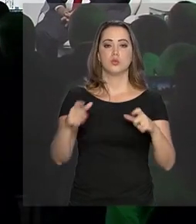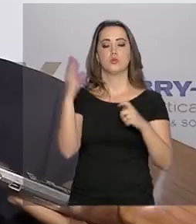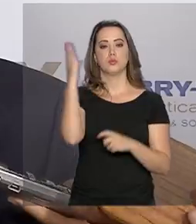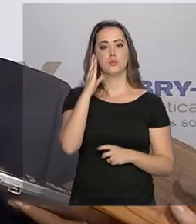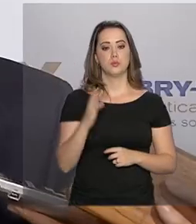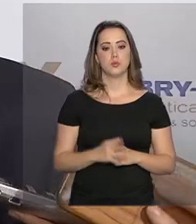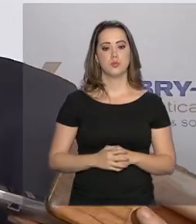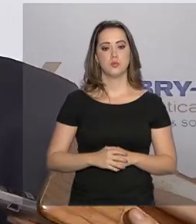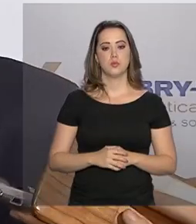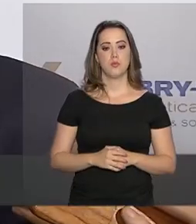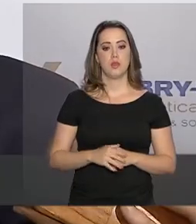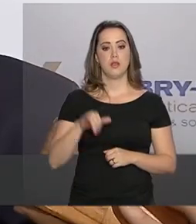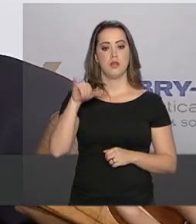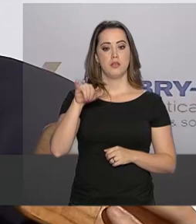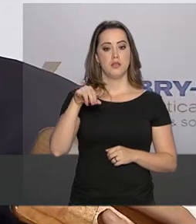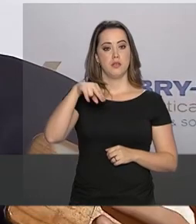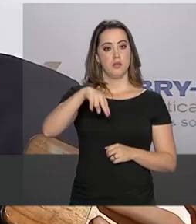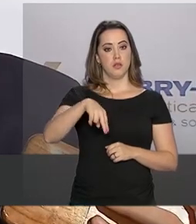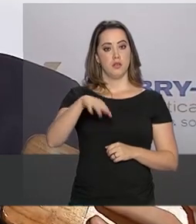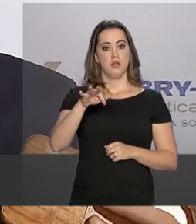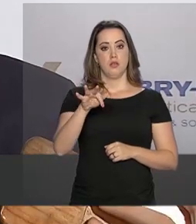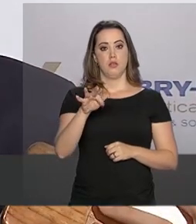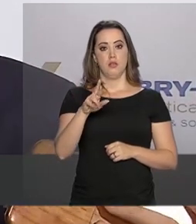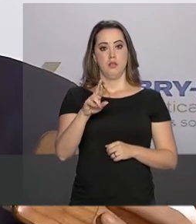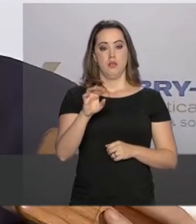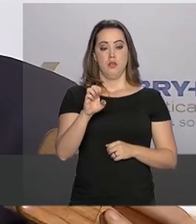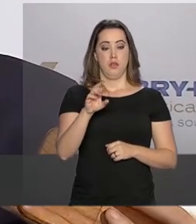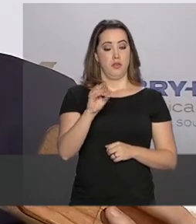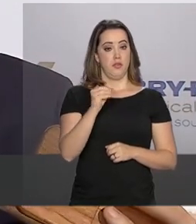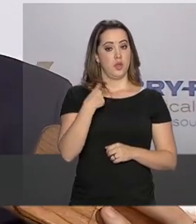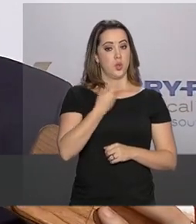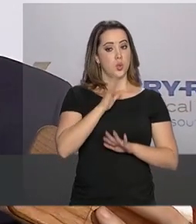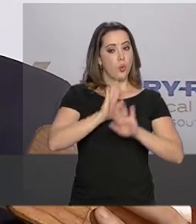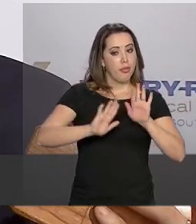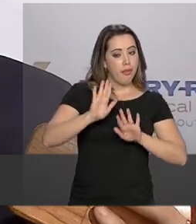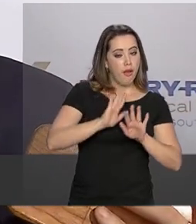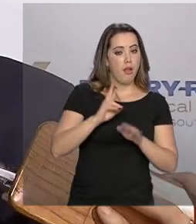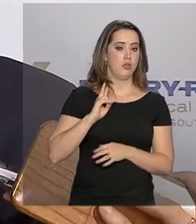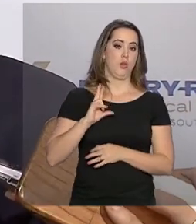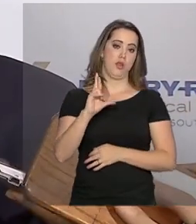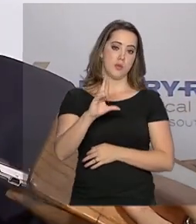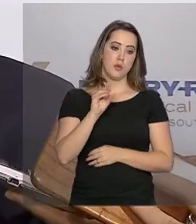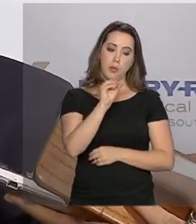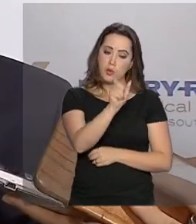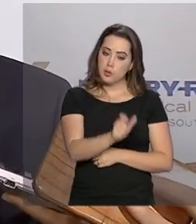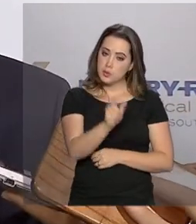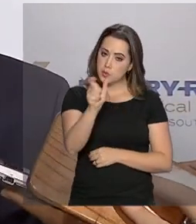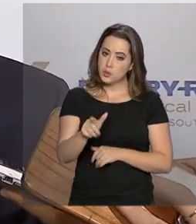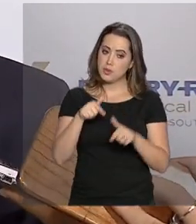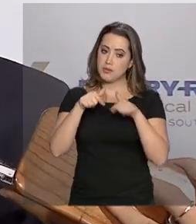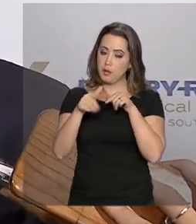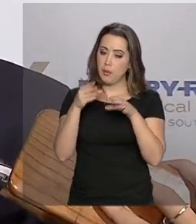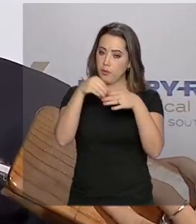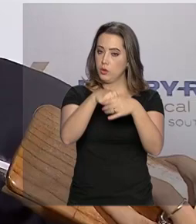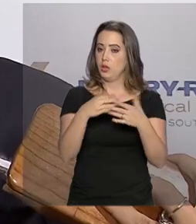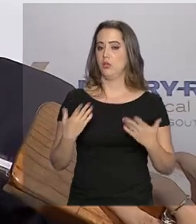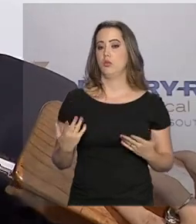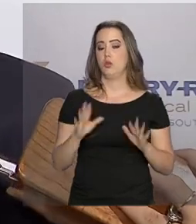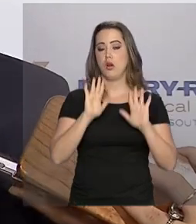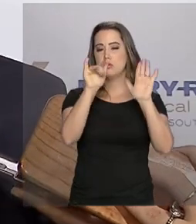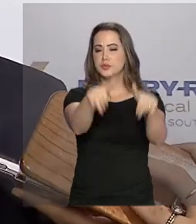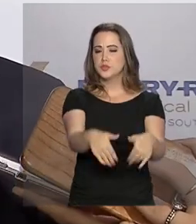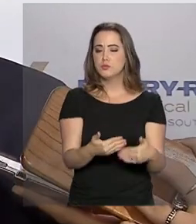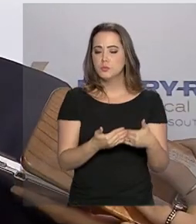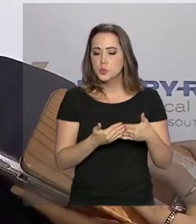aeroportos. A Infraero é um assunto que nós estamos tratando com bastante cuidado, com bastante cautela, bastante responsabilidade com os funcionários. Ao final de todo esse processo,